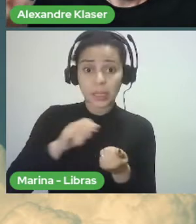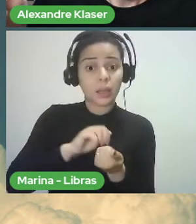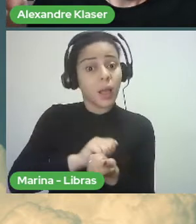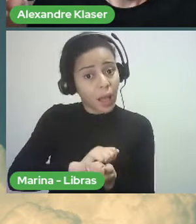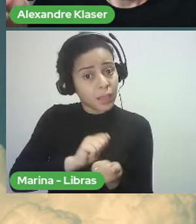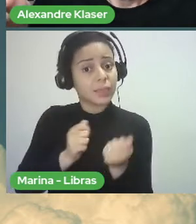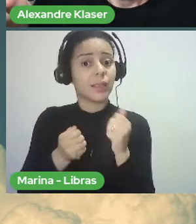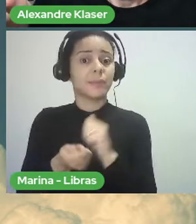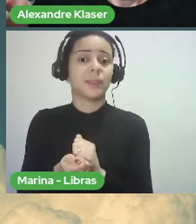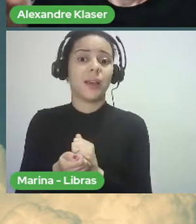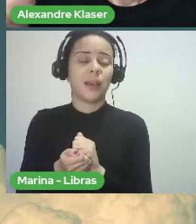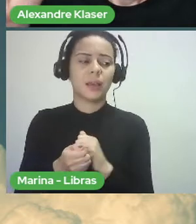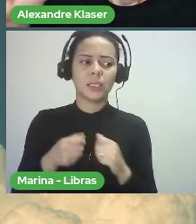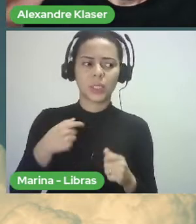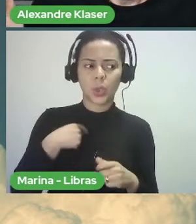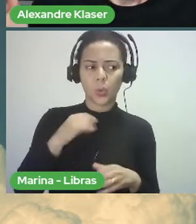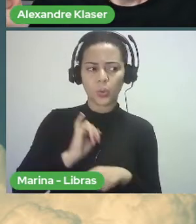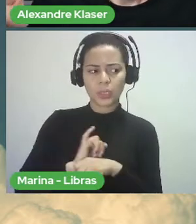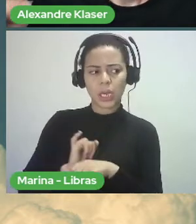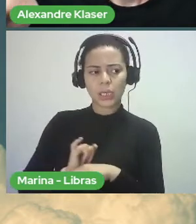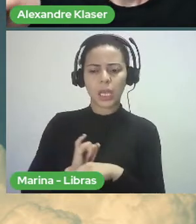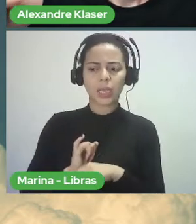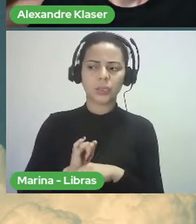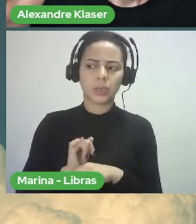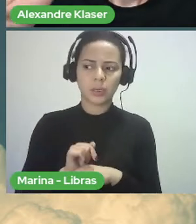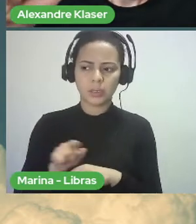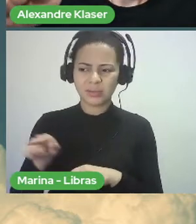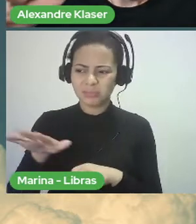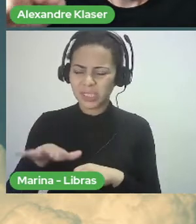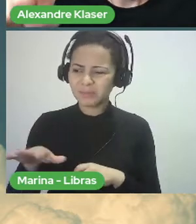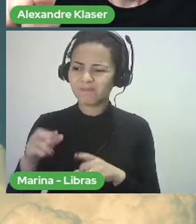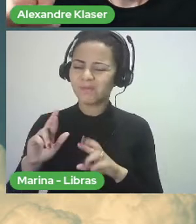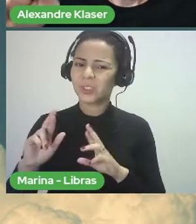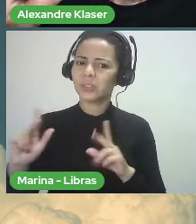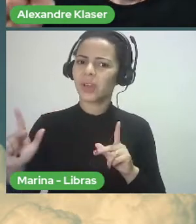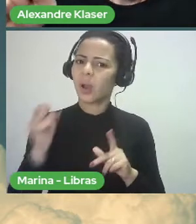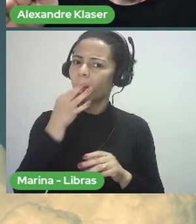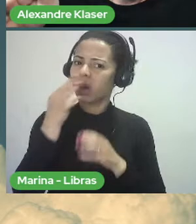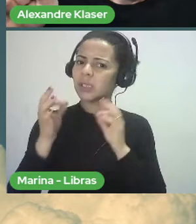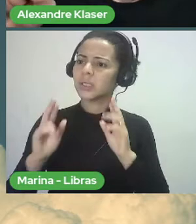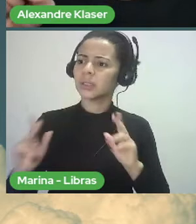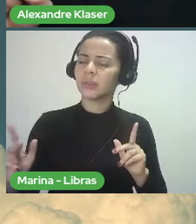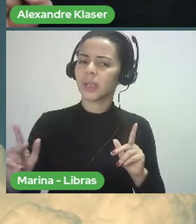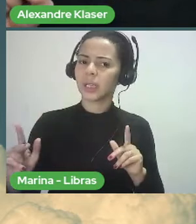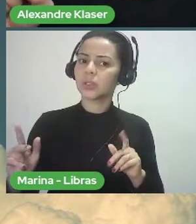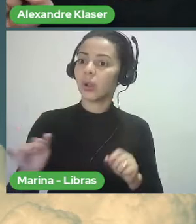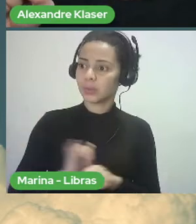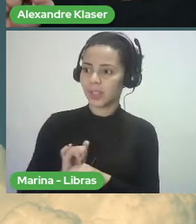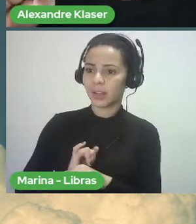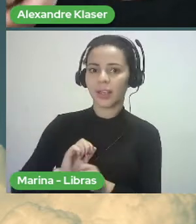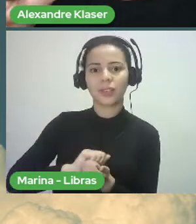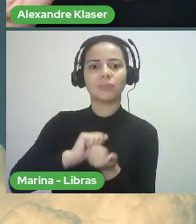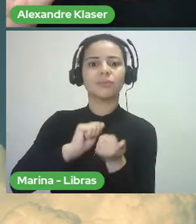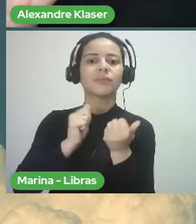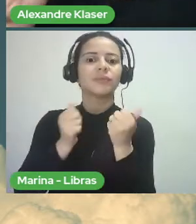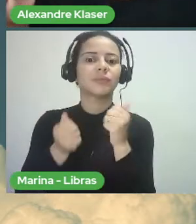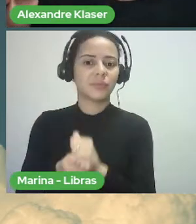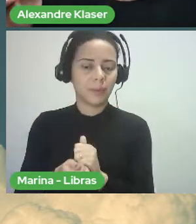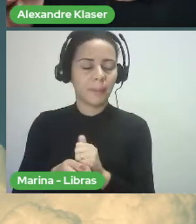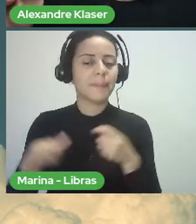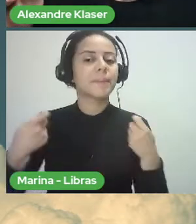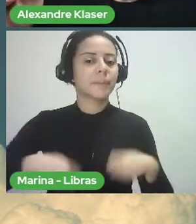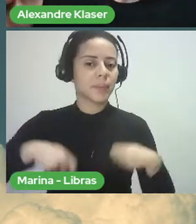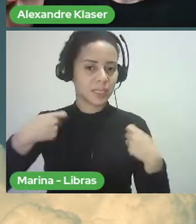à realidade. Então, isso é outra coisa que muda muito. Primeiro, a gente está falando que a gente vai mudar o